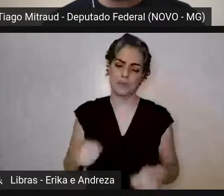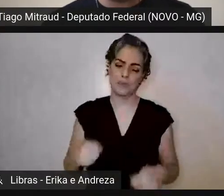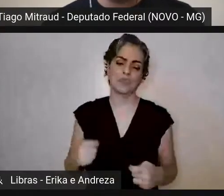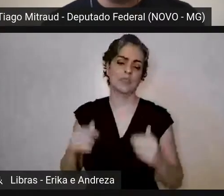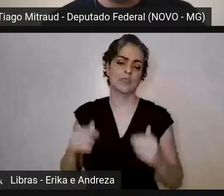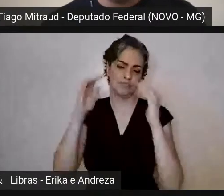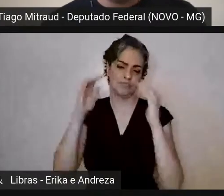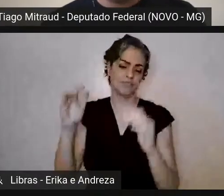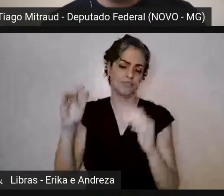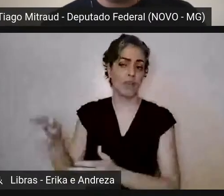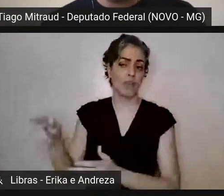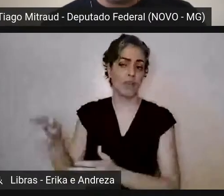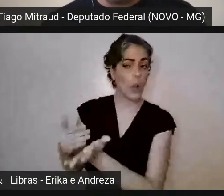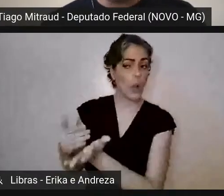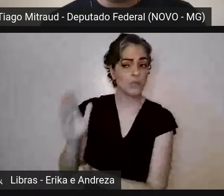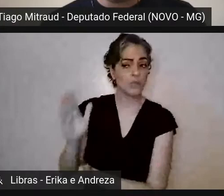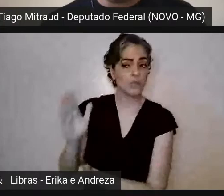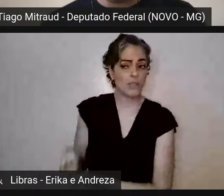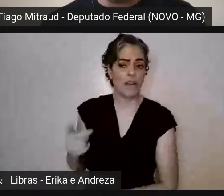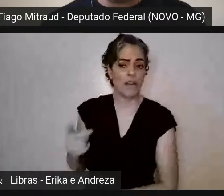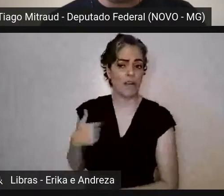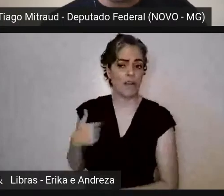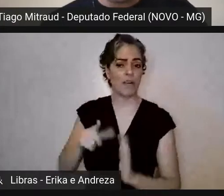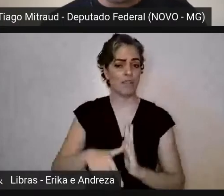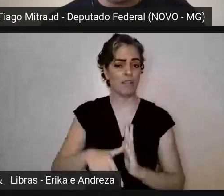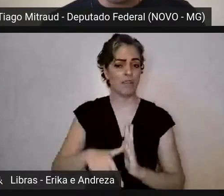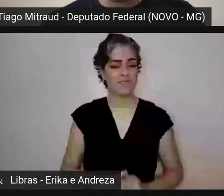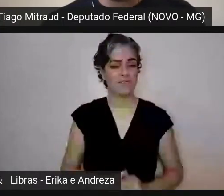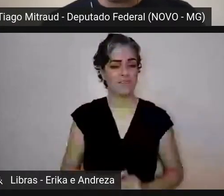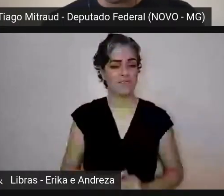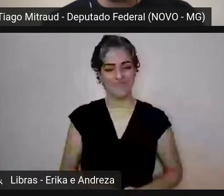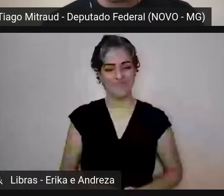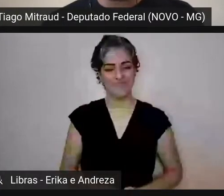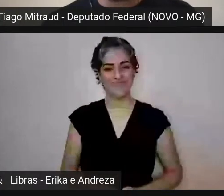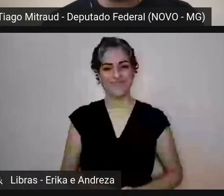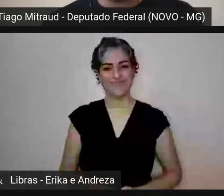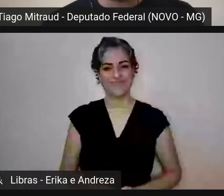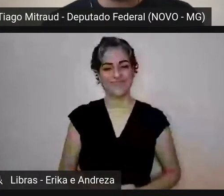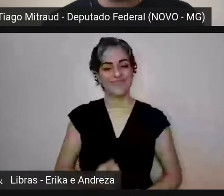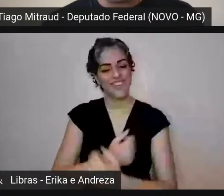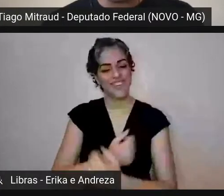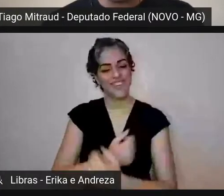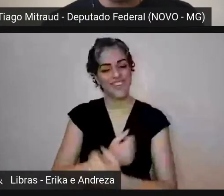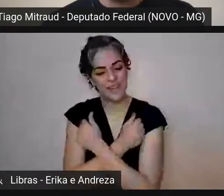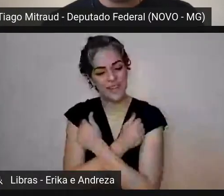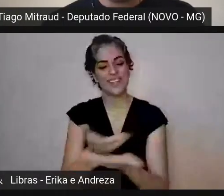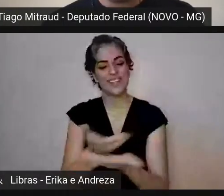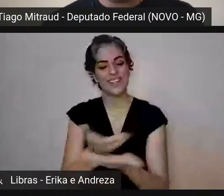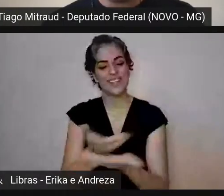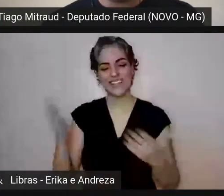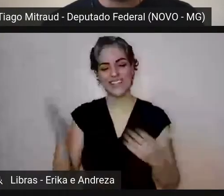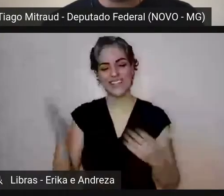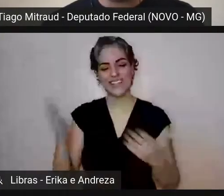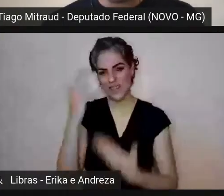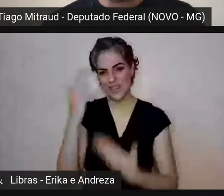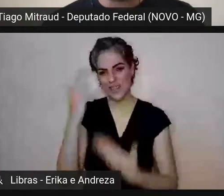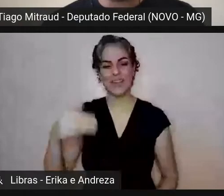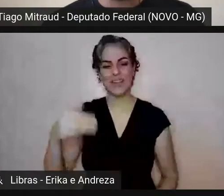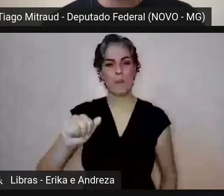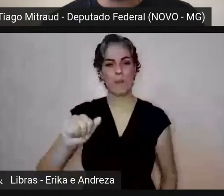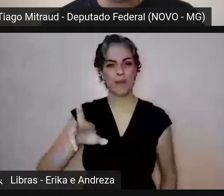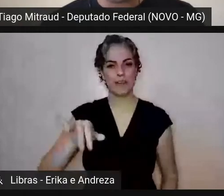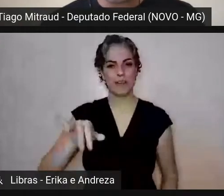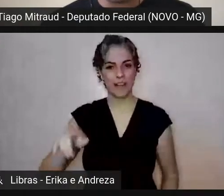meu outro compromisso já começou. E eu já estou bem atrasado. Então, fico aqui, eu deixo já meu abraço a todos. Obrigado, Marilene